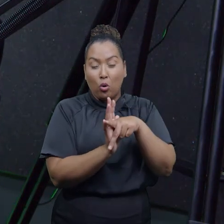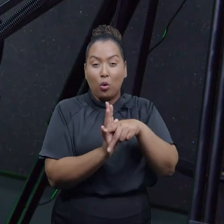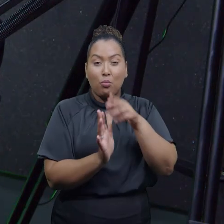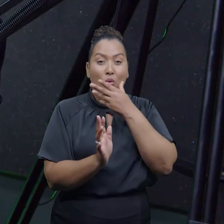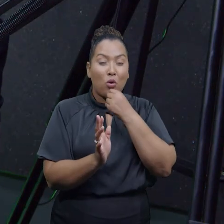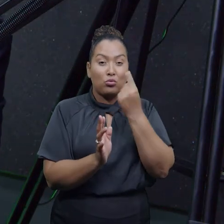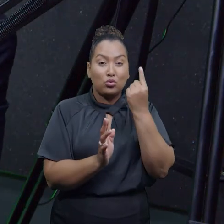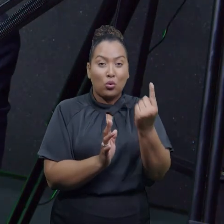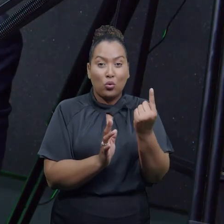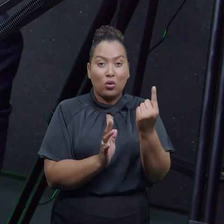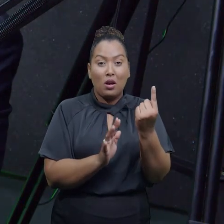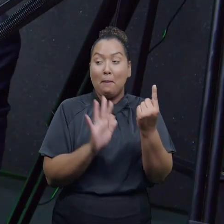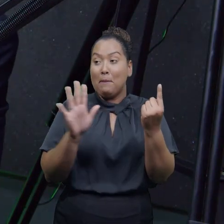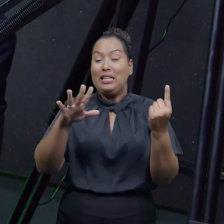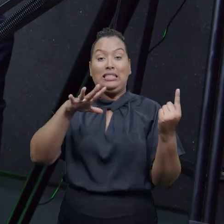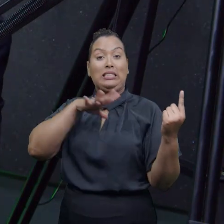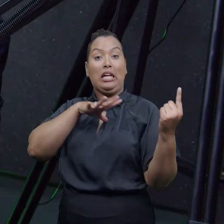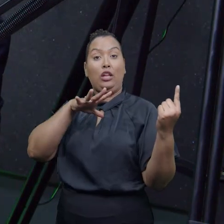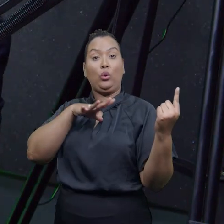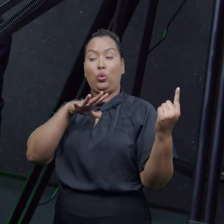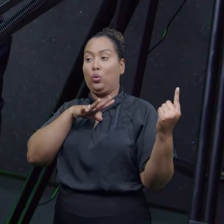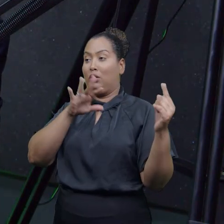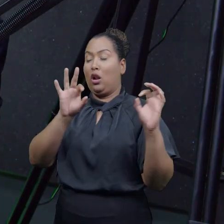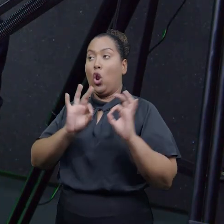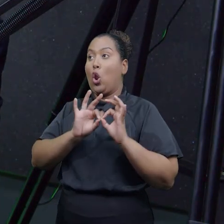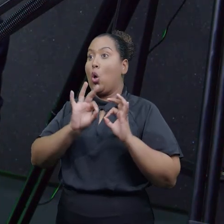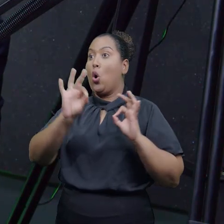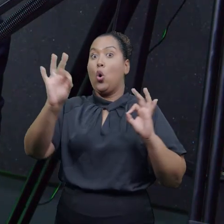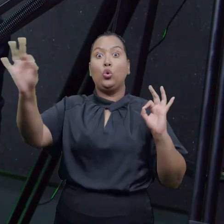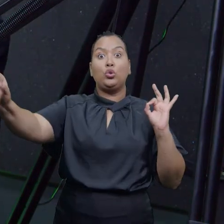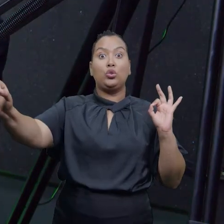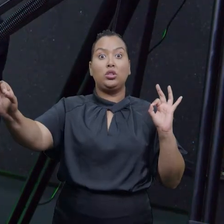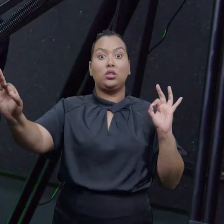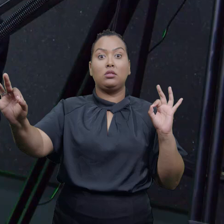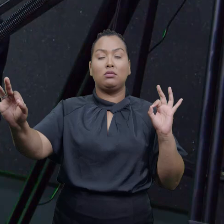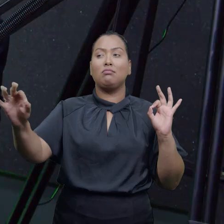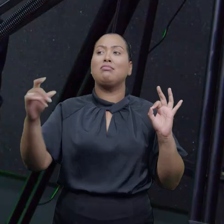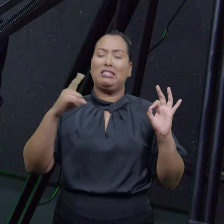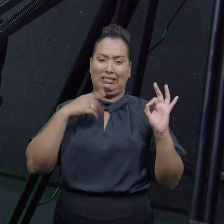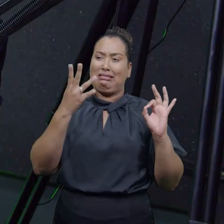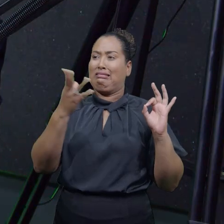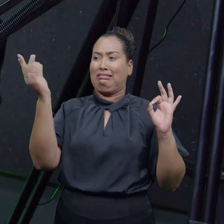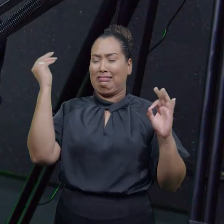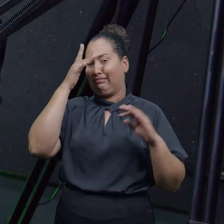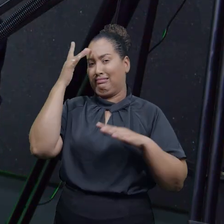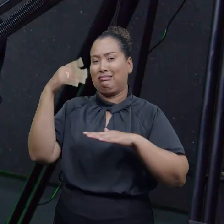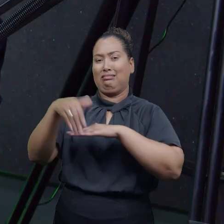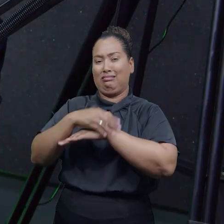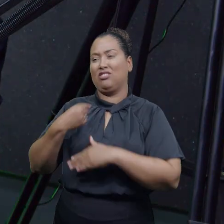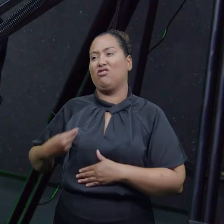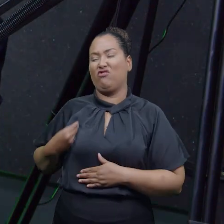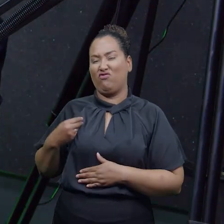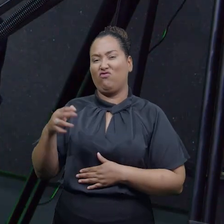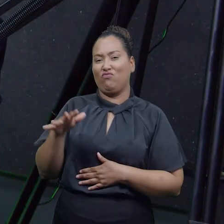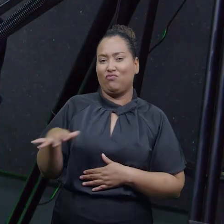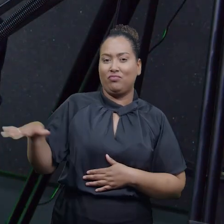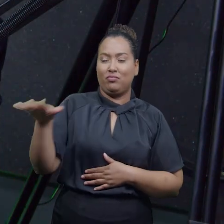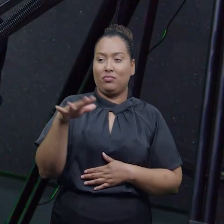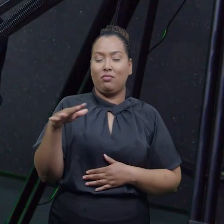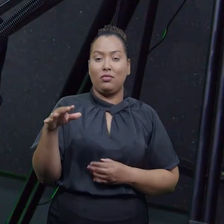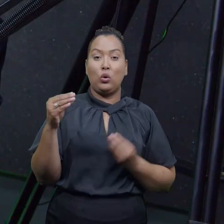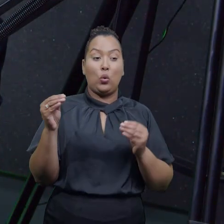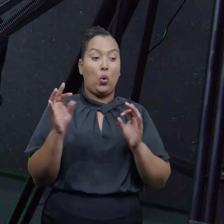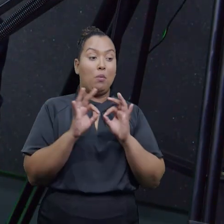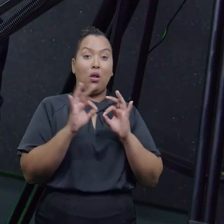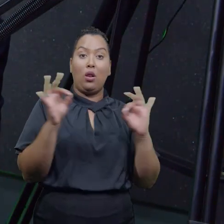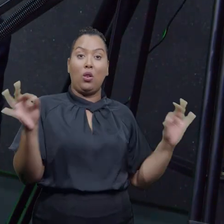que é bastante distante, por exemplo, do centro da cidade, que é um ponto de concentração bastante relevante também, de pessoas em situação